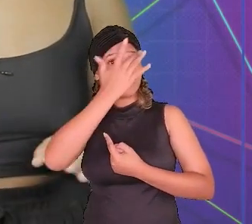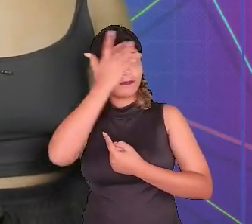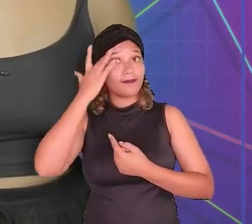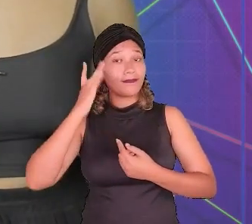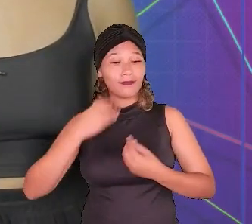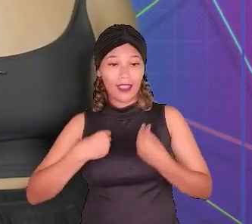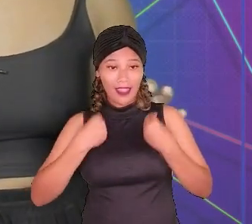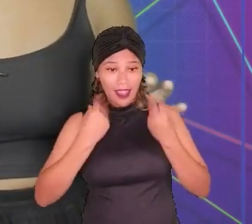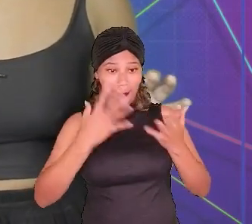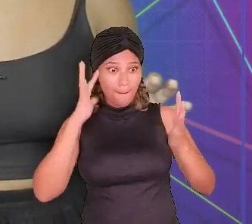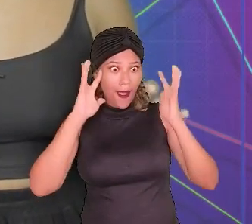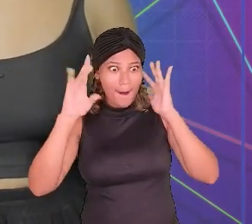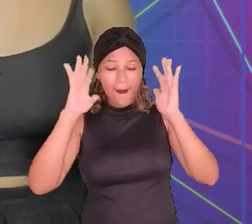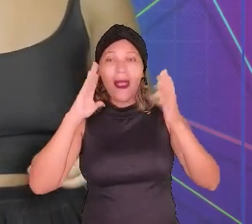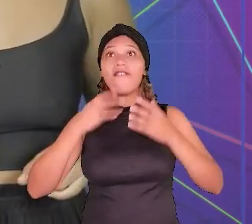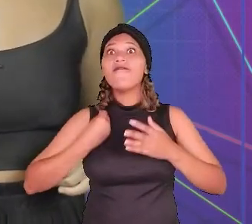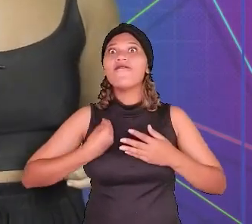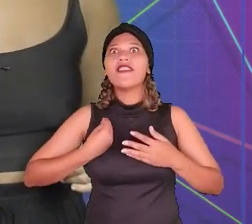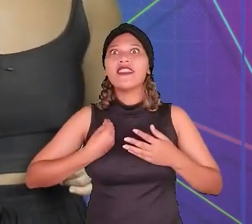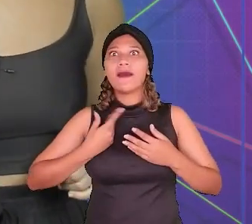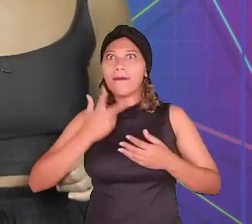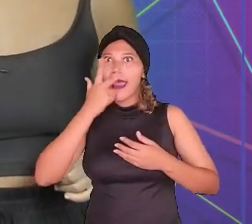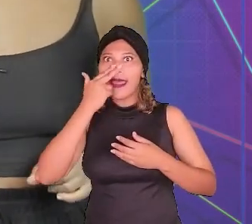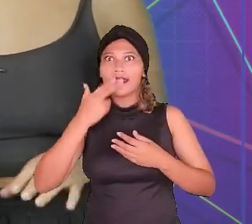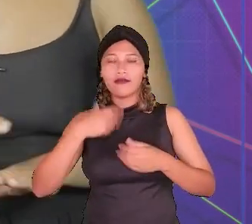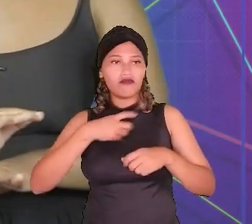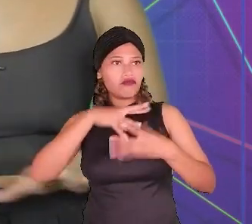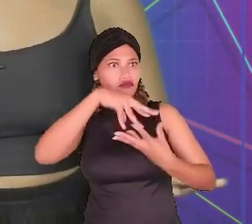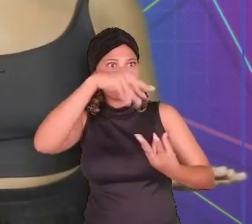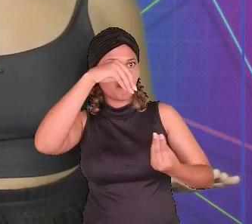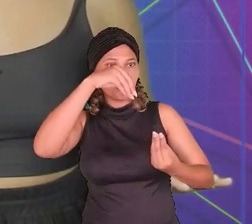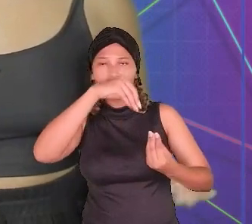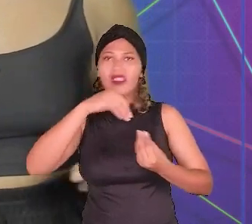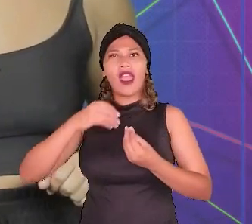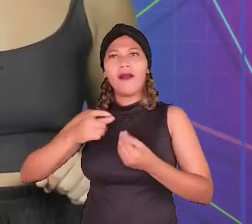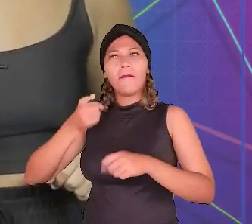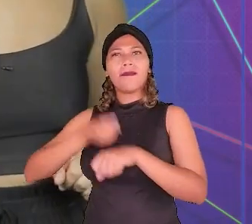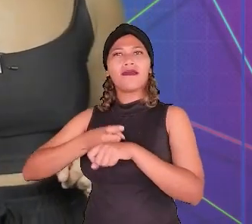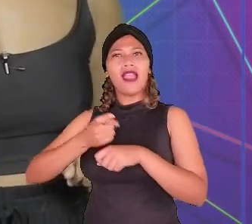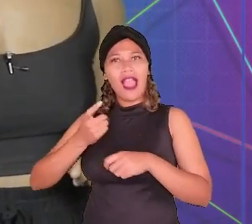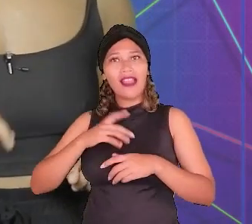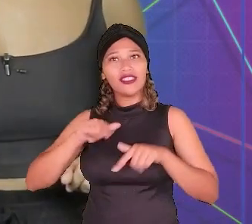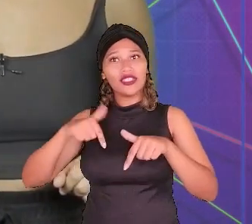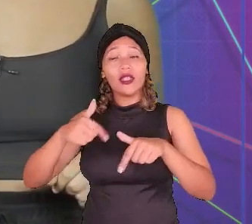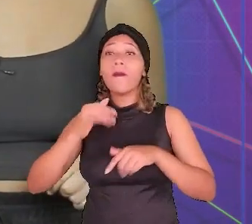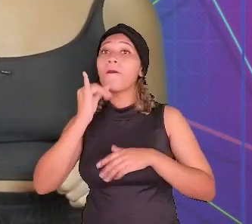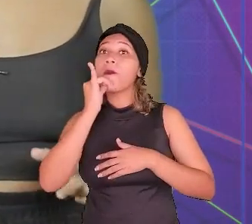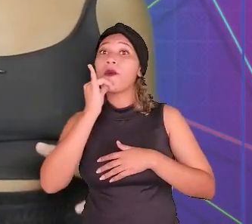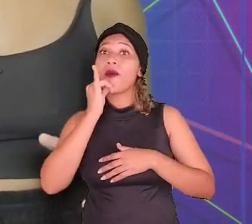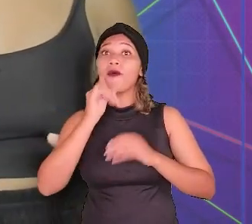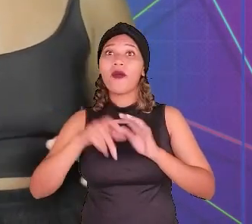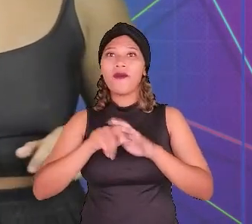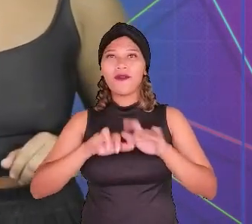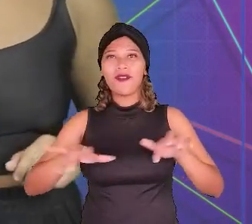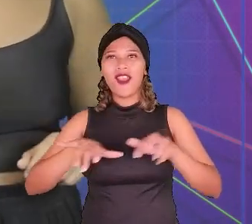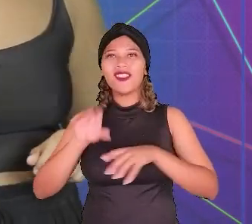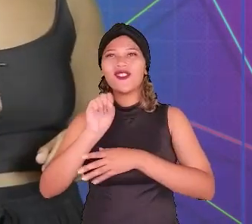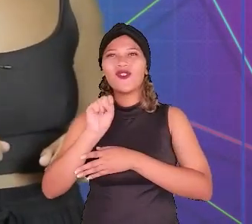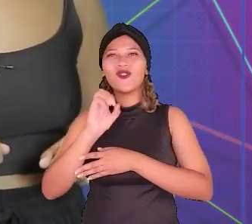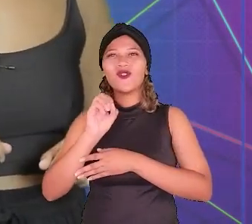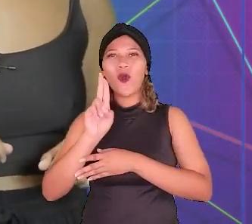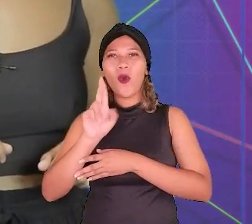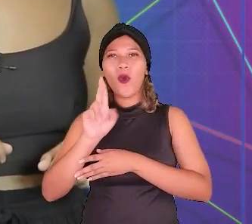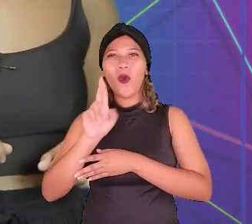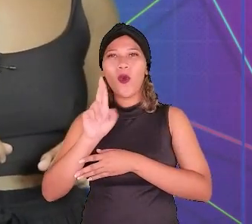A pessoa dá vida à imaginação e faz acontecer as coisas que não existem. Um exemplo pode ser o pianista Joe Gardner, de